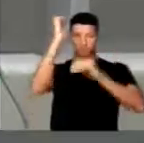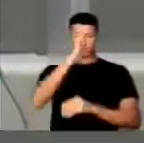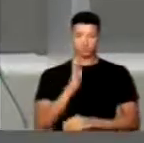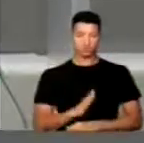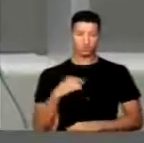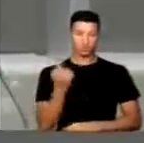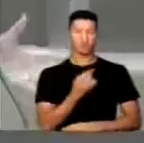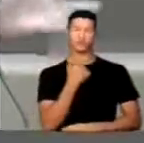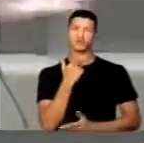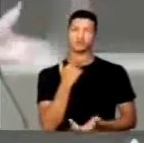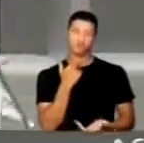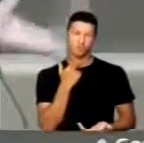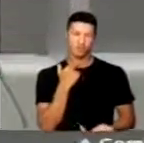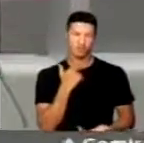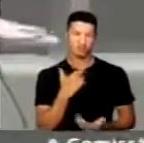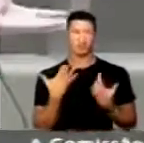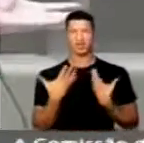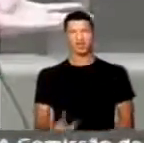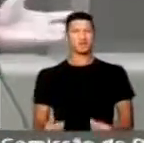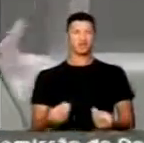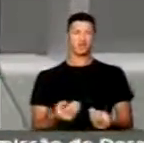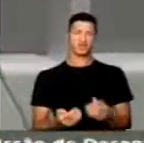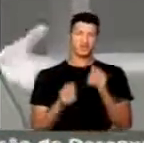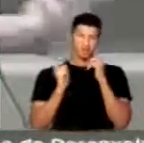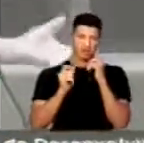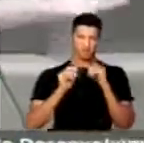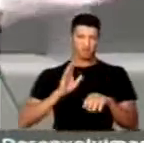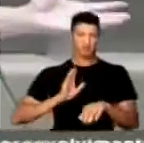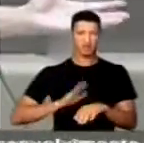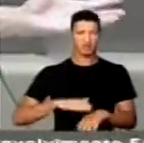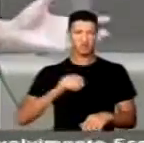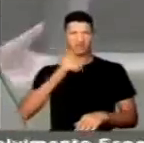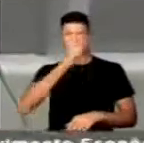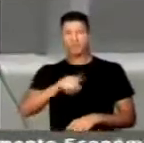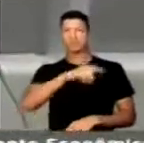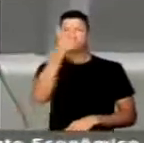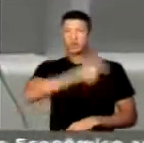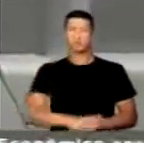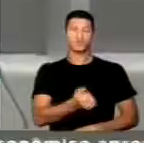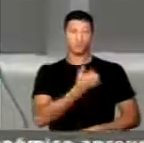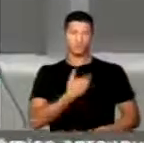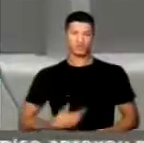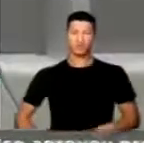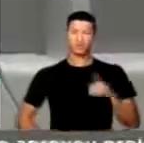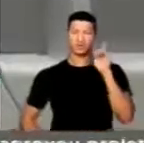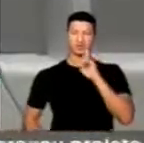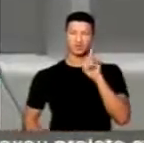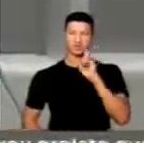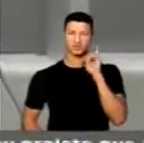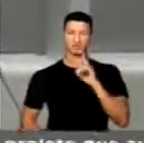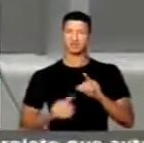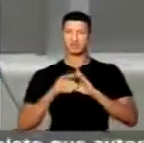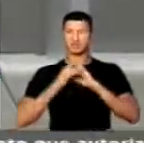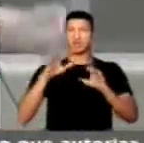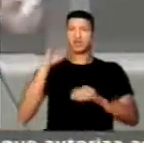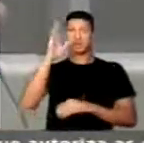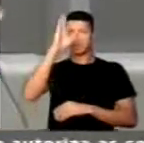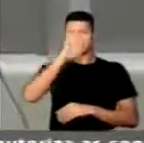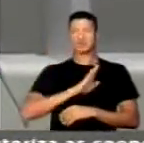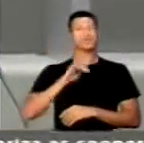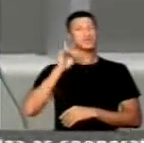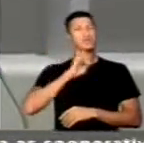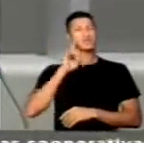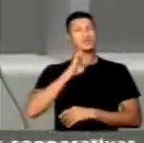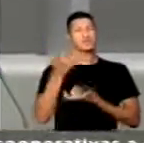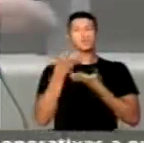nacional. Nós não podemos admitir que, mais uma vez, o governo americano, a diplomacia americana, queira